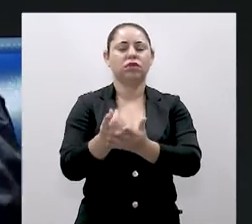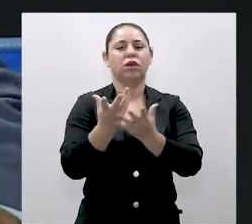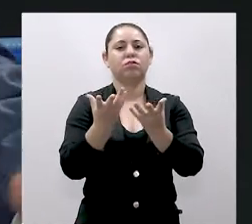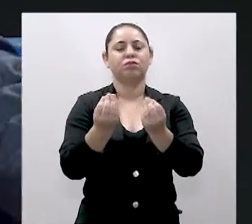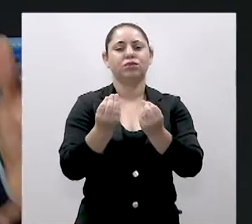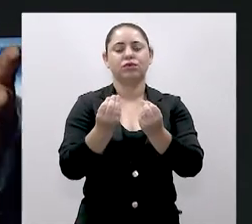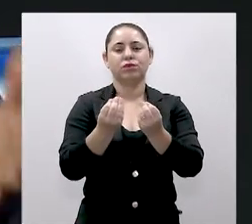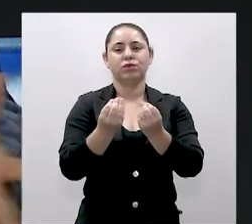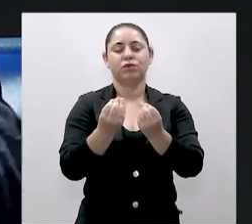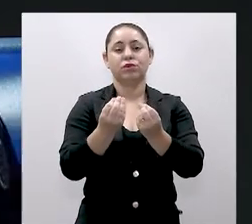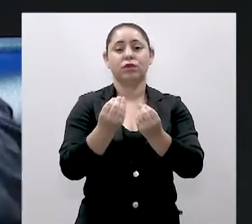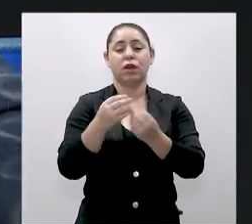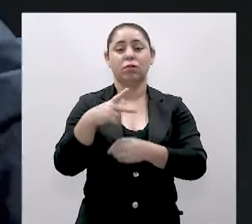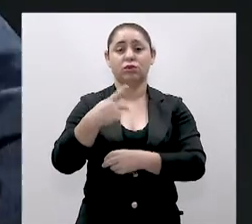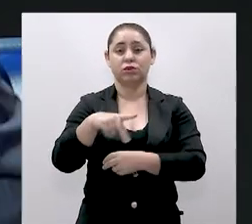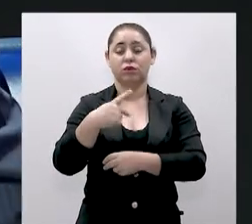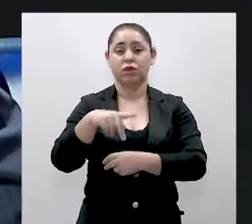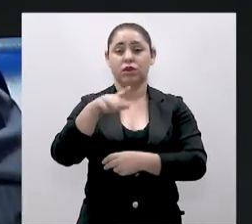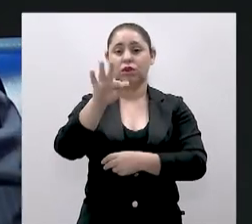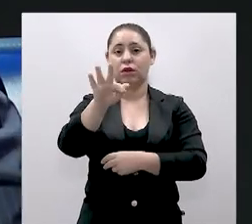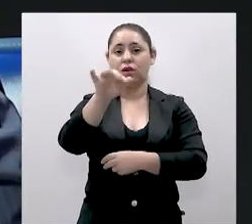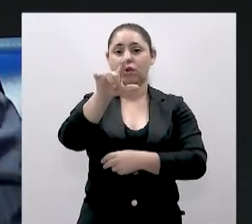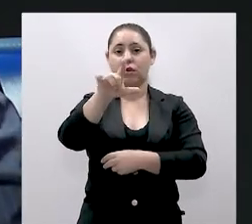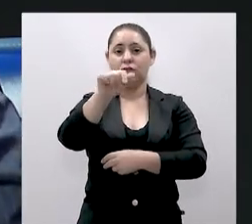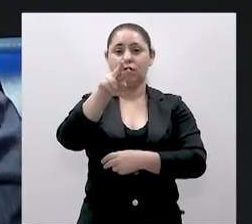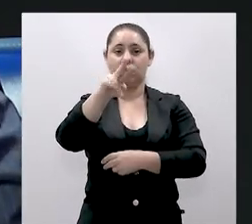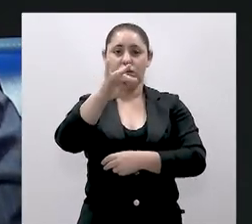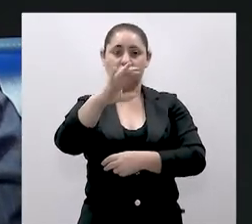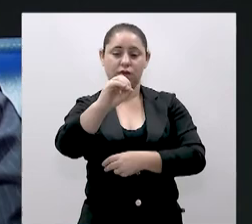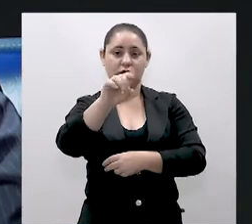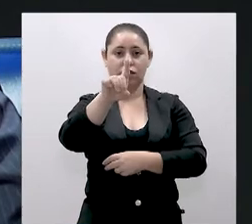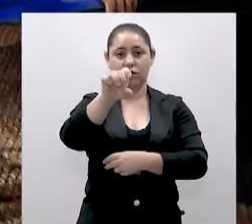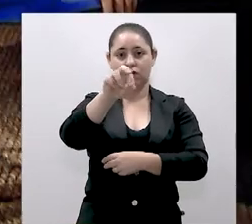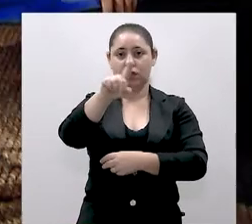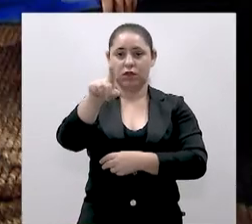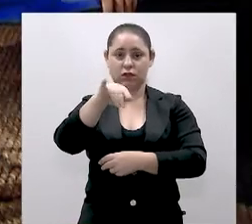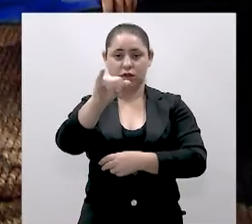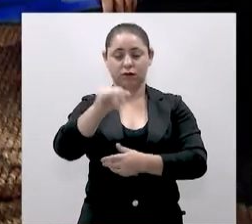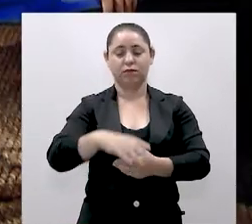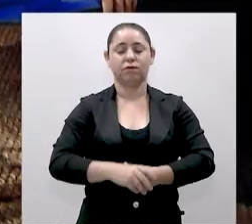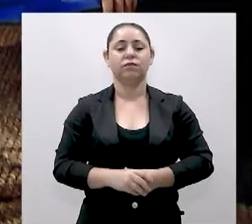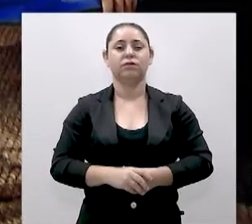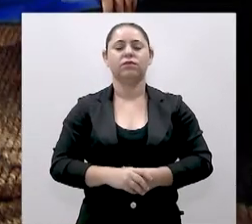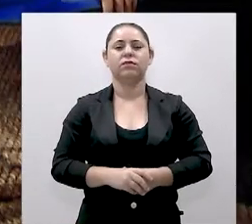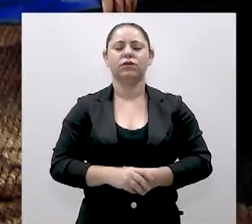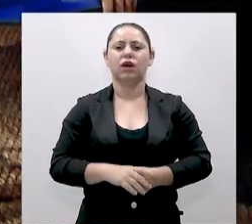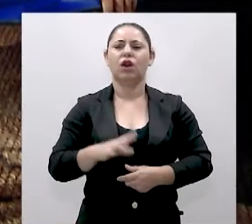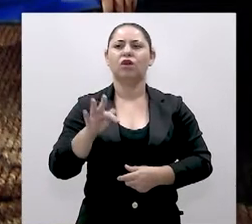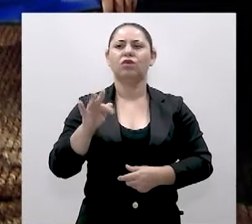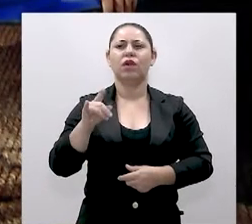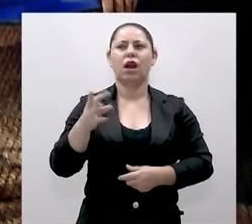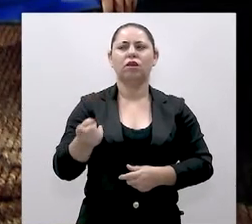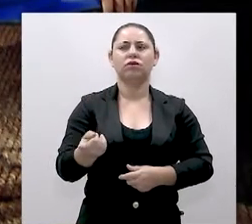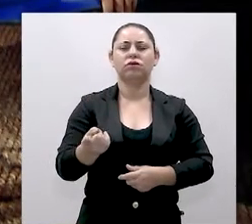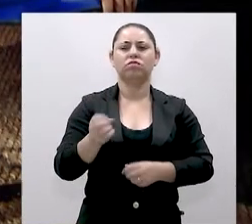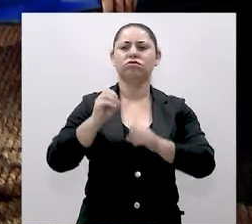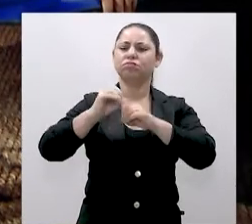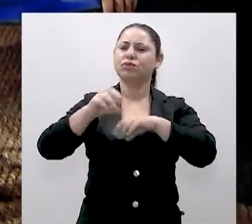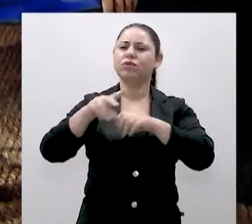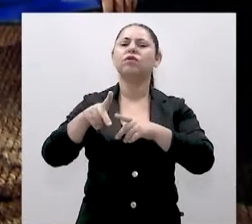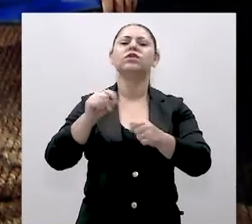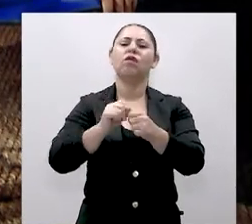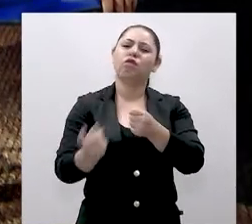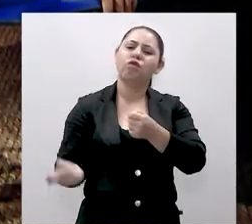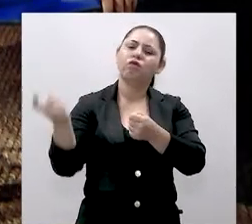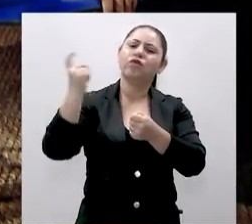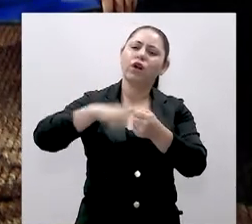mandatos base muito forte ponta pode vou falar mesmo tradicional aqui Flávio 10 lado do Lago 10 e aí o Flávio começou a botar na minha cabeça